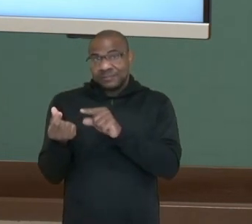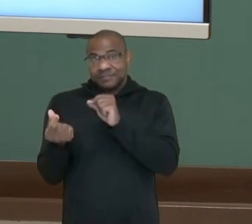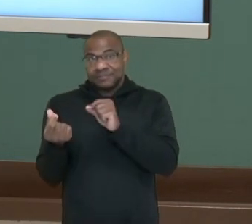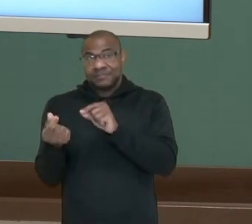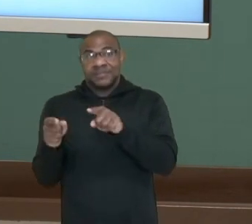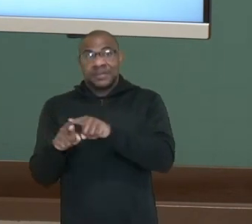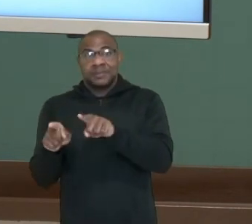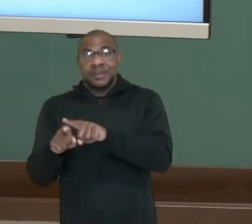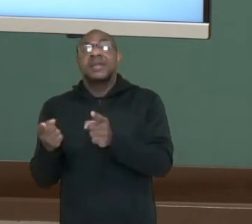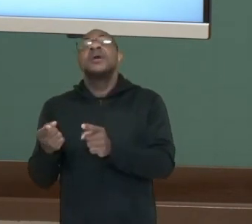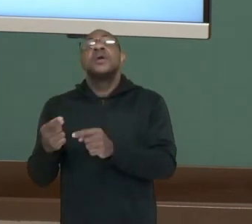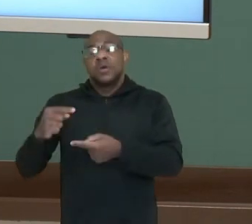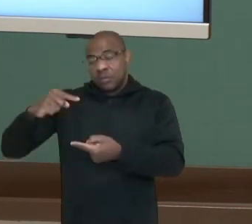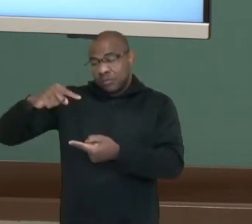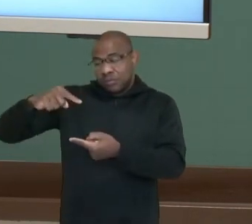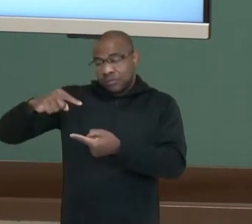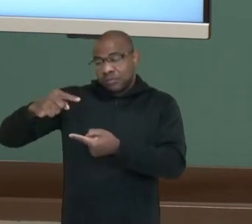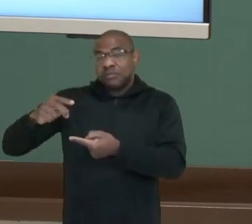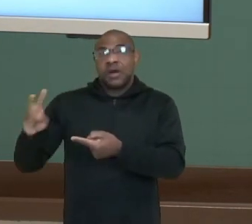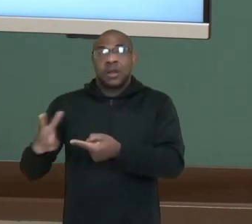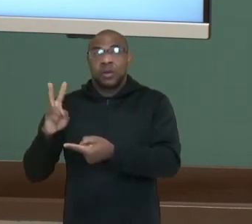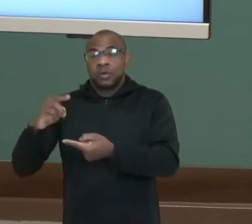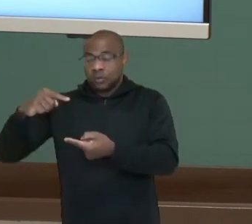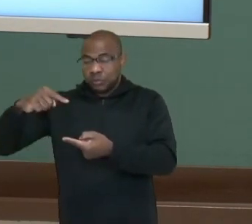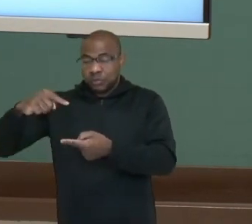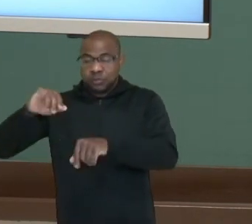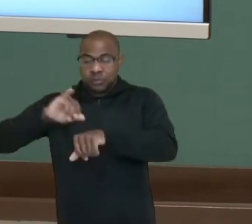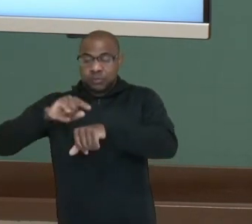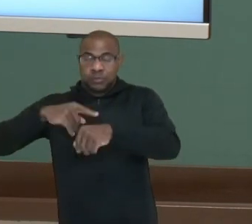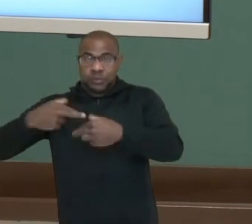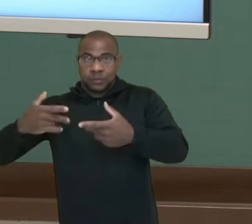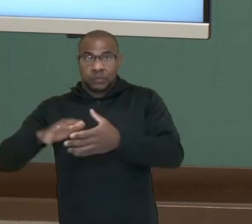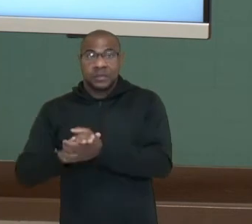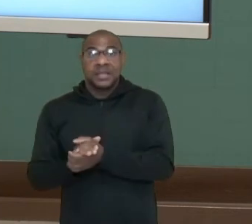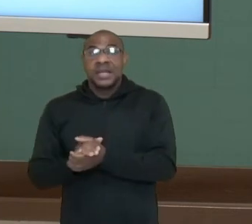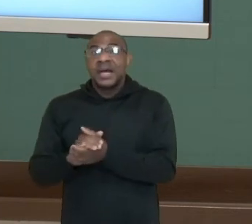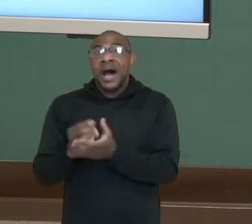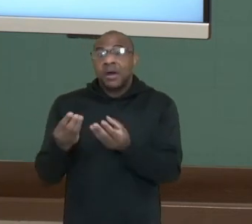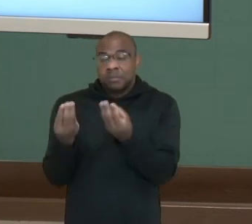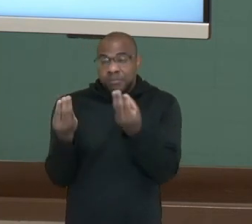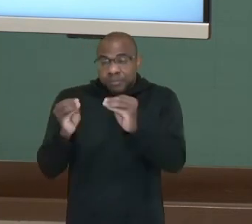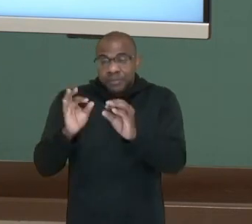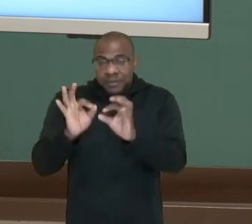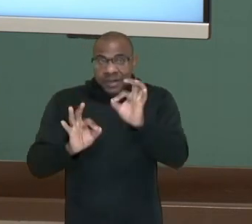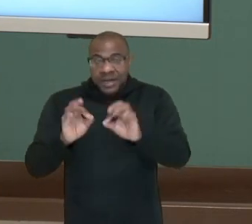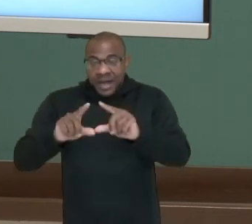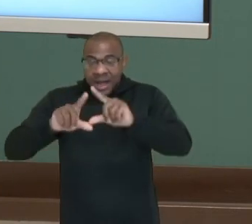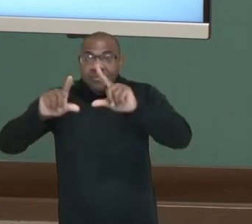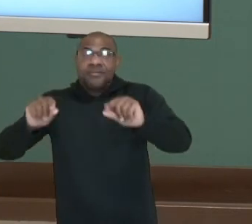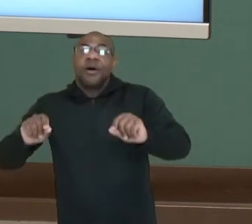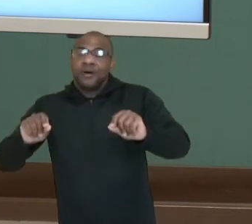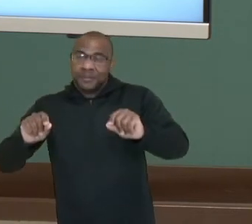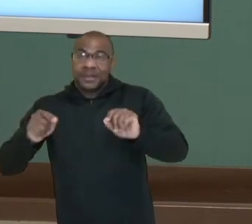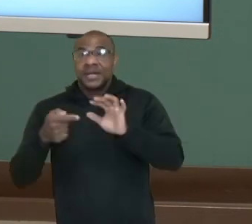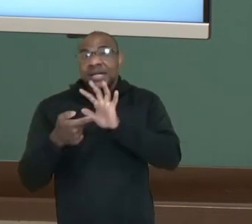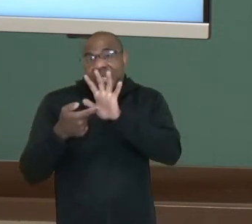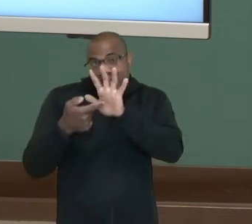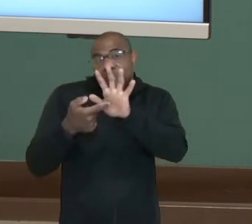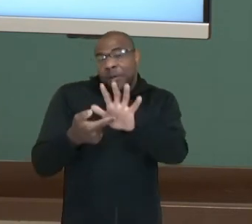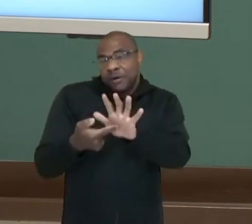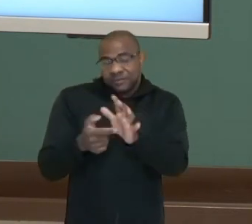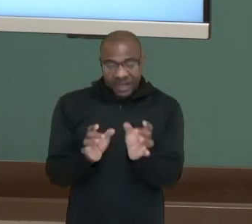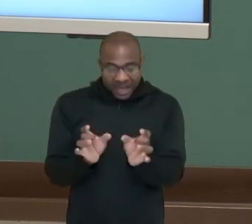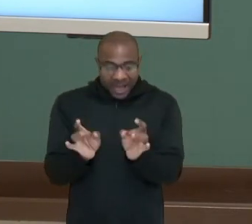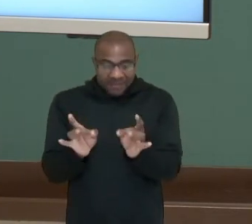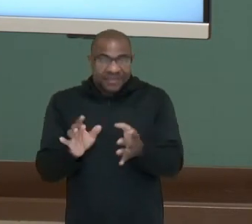do produto, escreva uma fórmula que expressa o lucro do lojista na venda de um produto em função